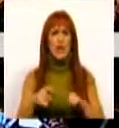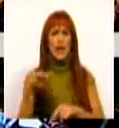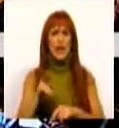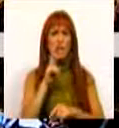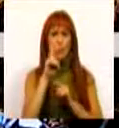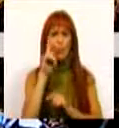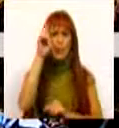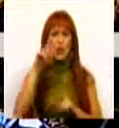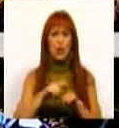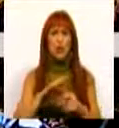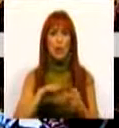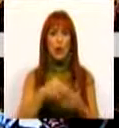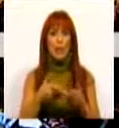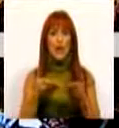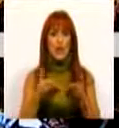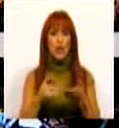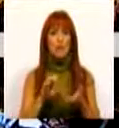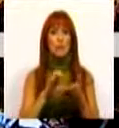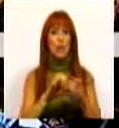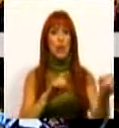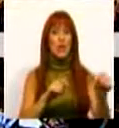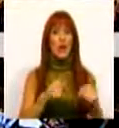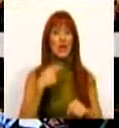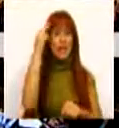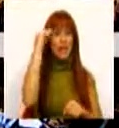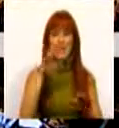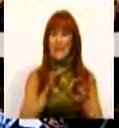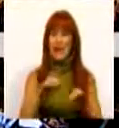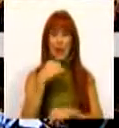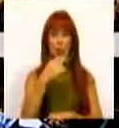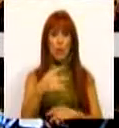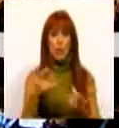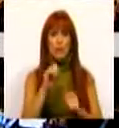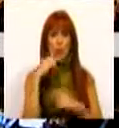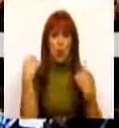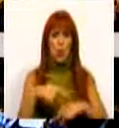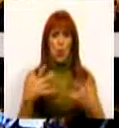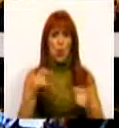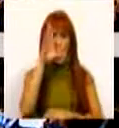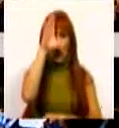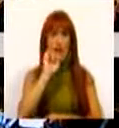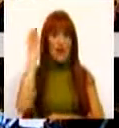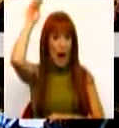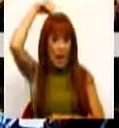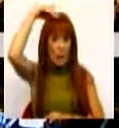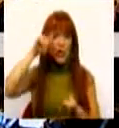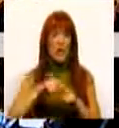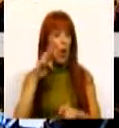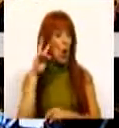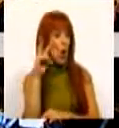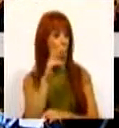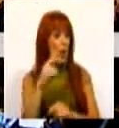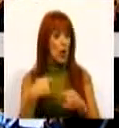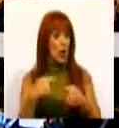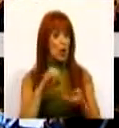taxa de juros do Programa de Assistência Económica e Financeira à Madeira, tal como referi, existe disponibilidade do Governo da República para olhar para o